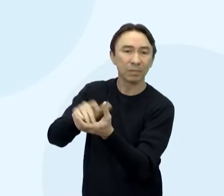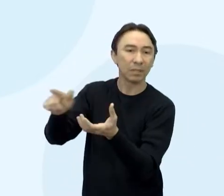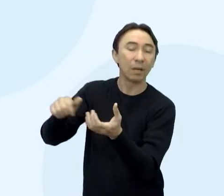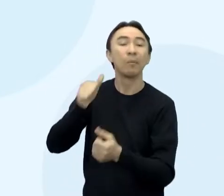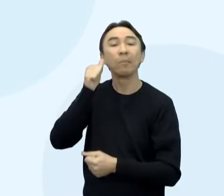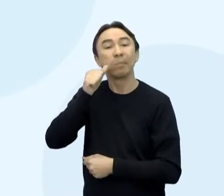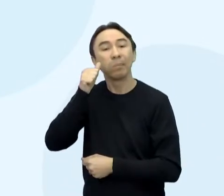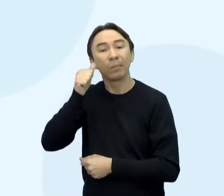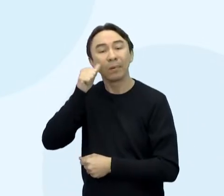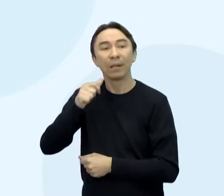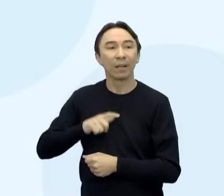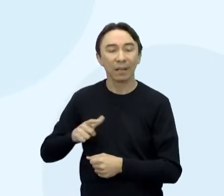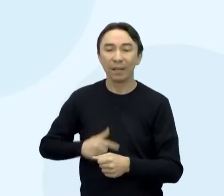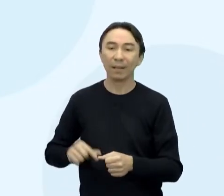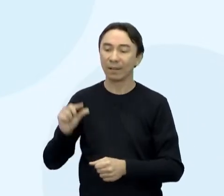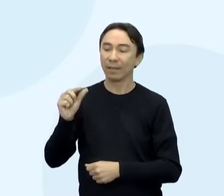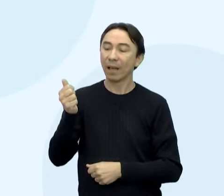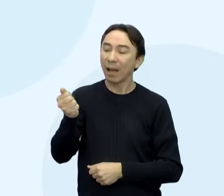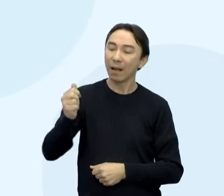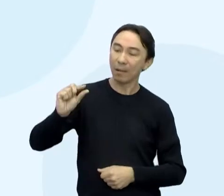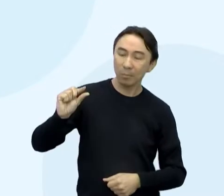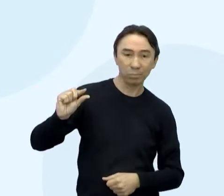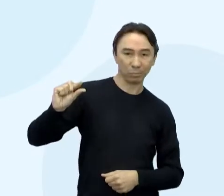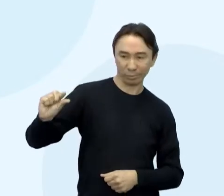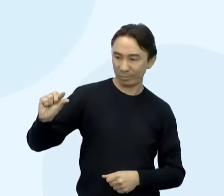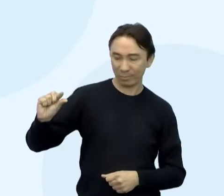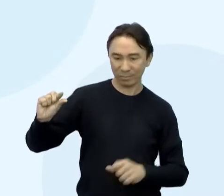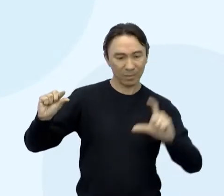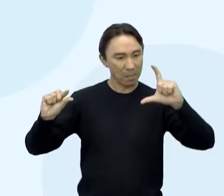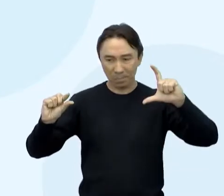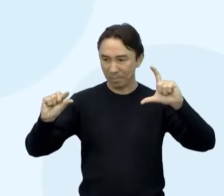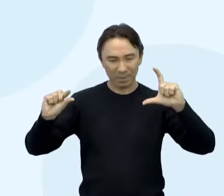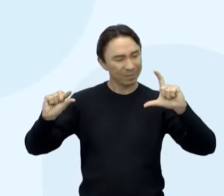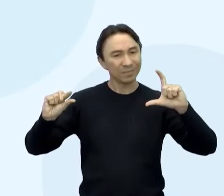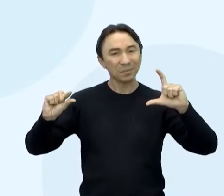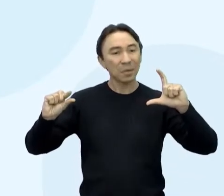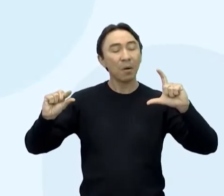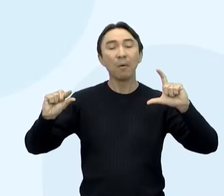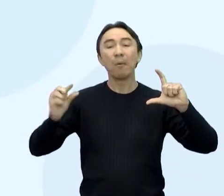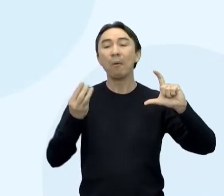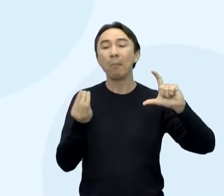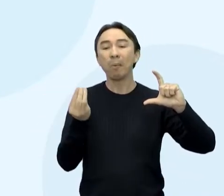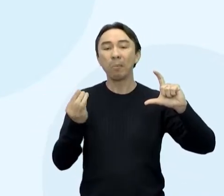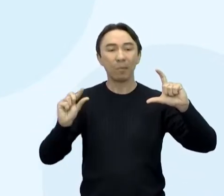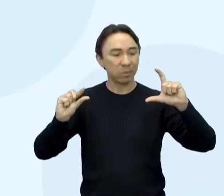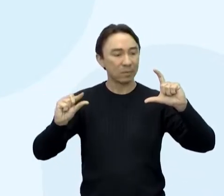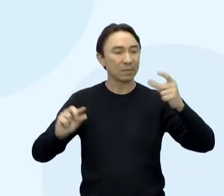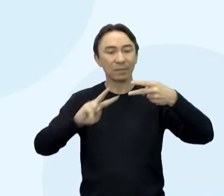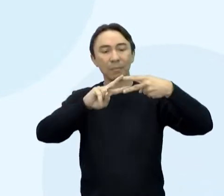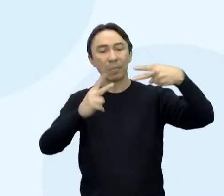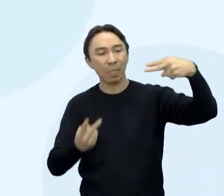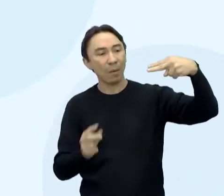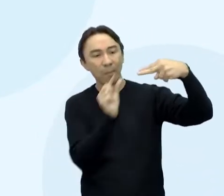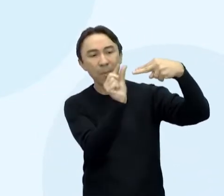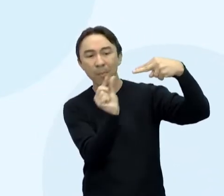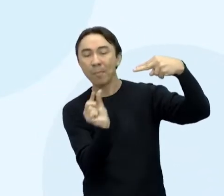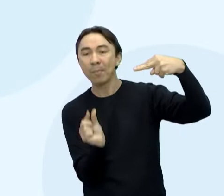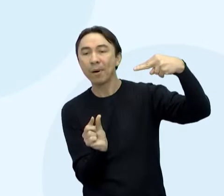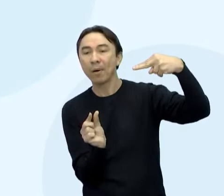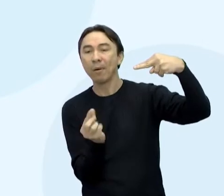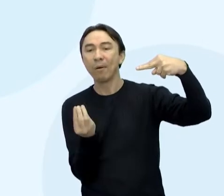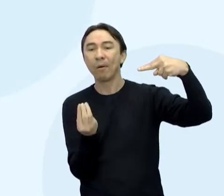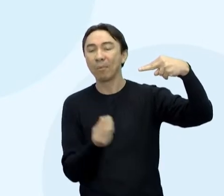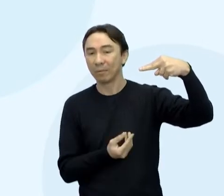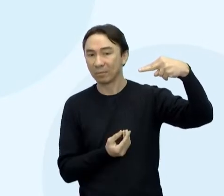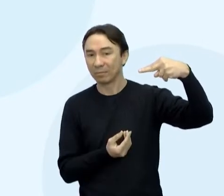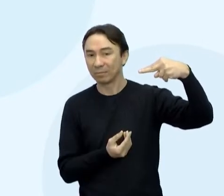azinho. Como que eu faço então, né, essa distribuição dos genes? Então eu sempre